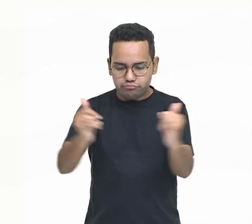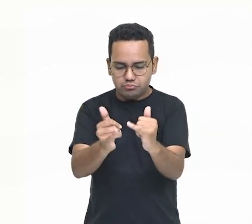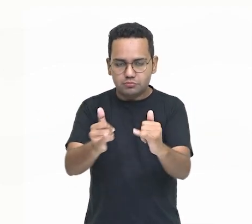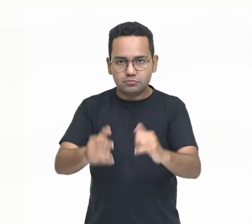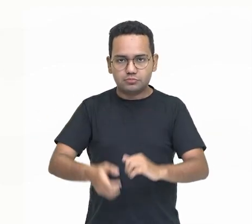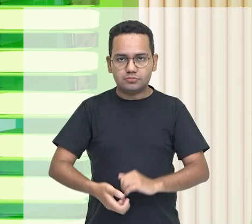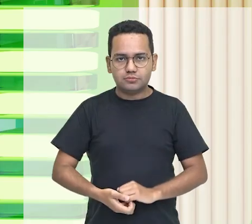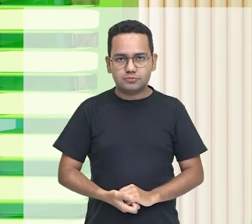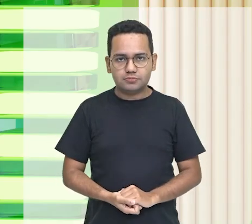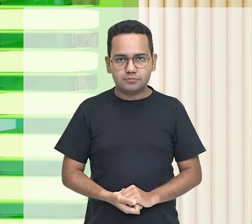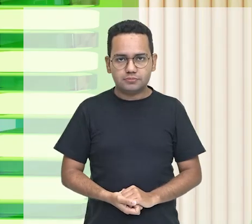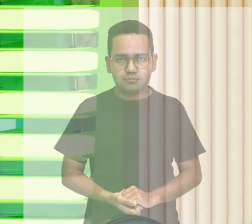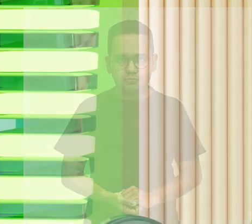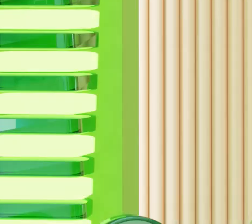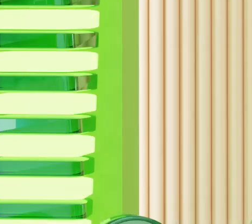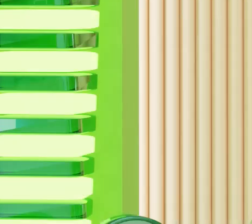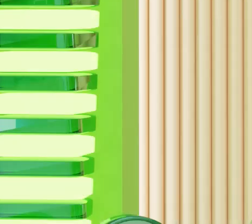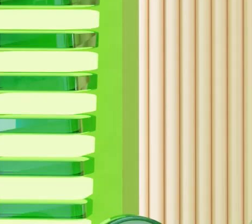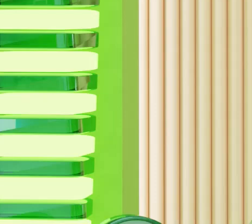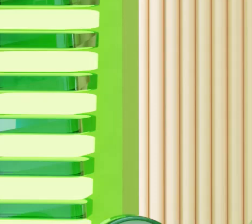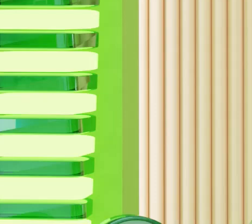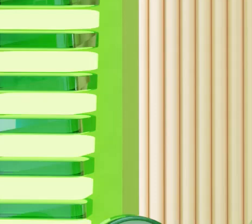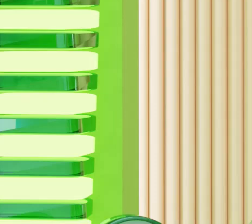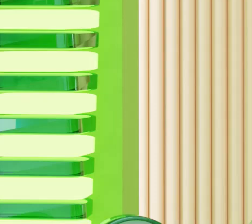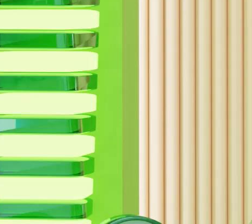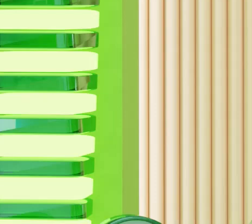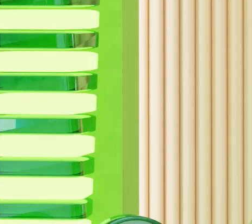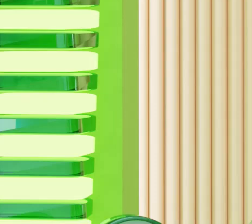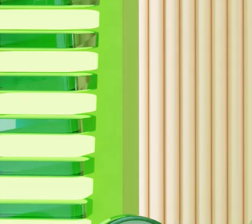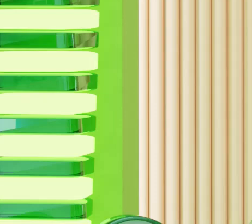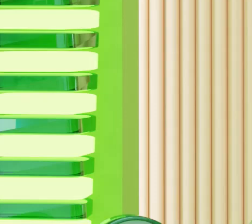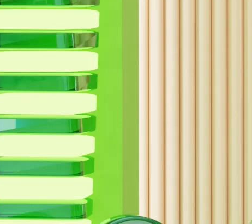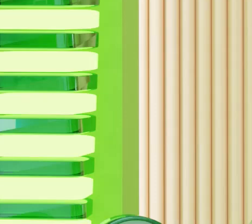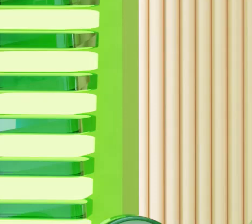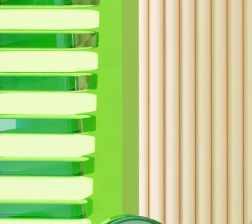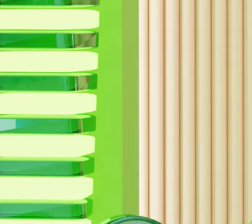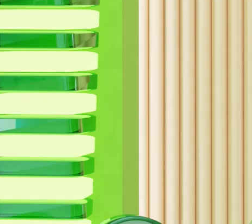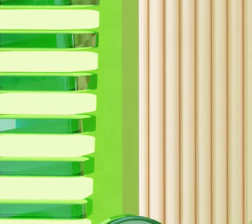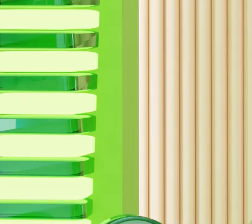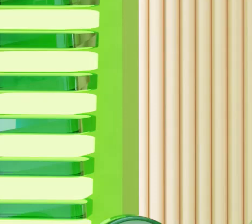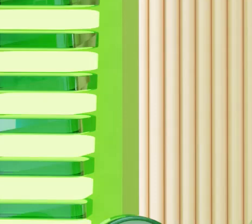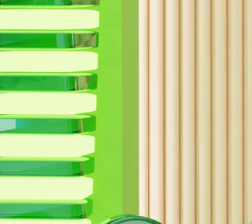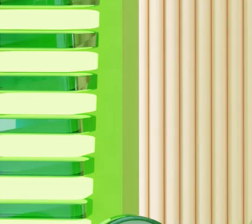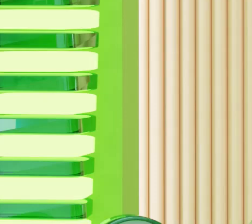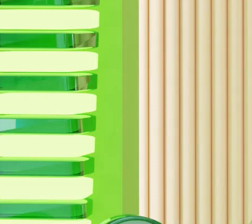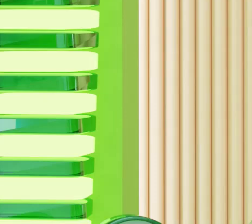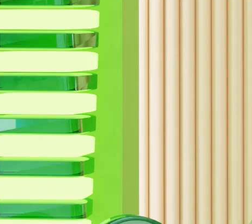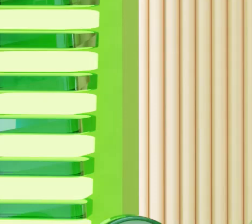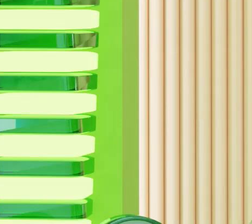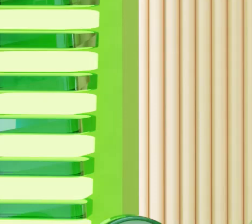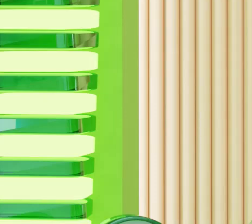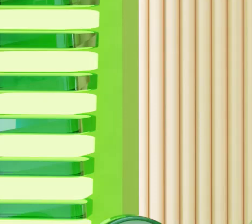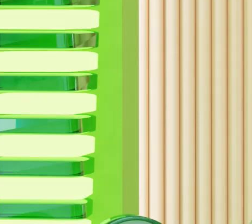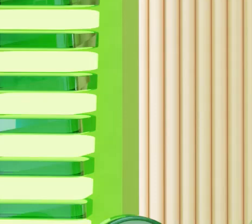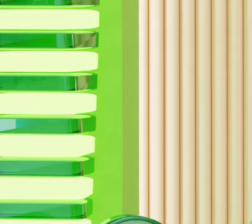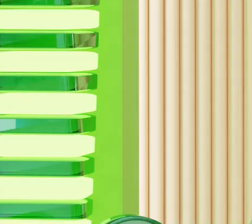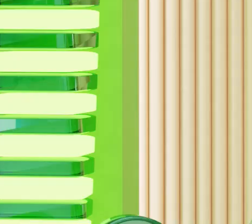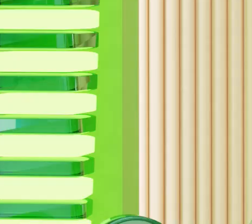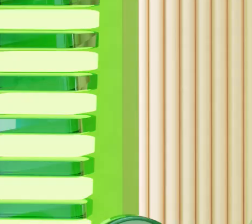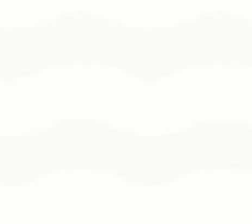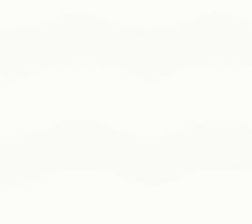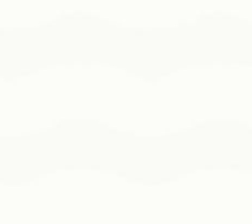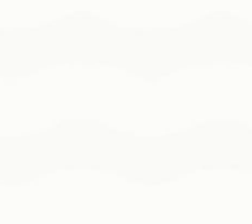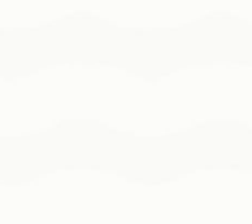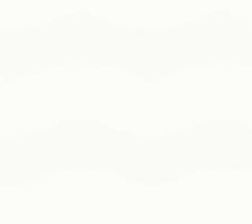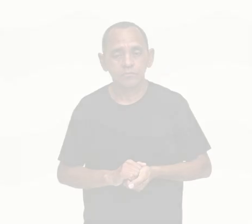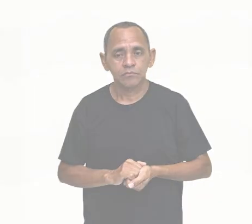energia elétrica, eu preciso aí de dispositivos elétricos. E um deles é o circuito